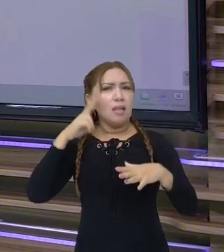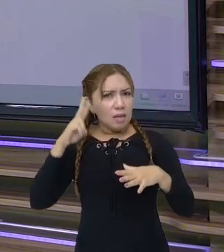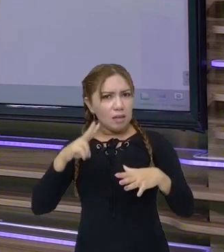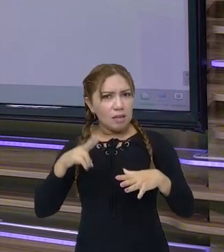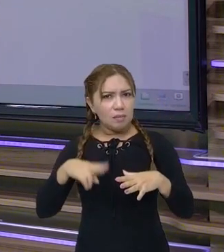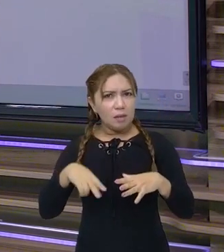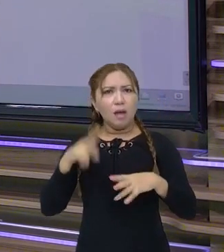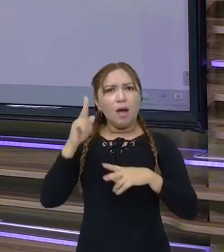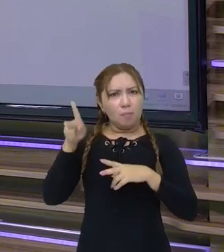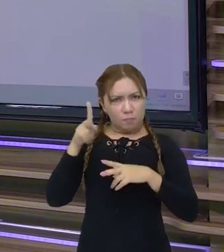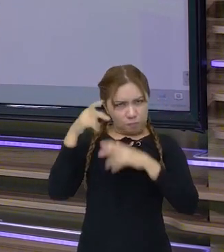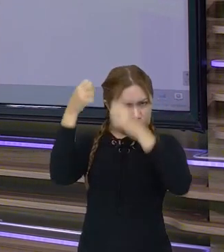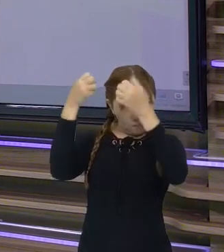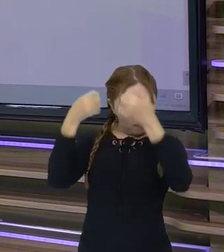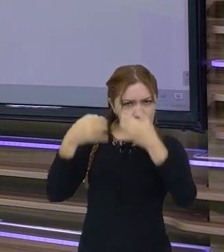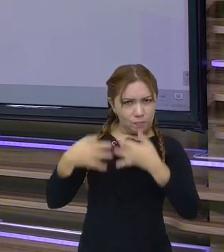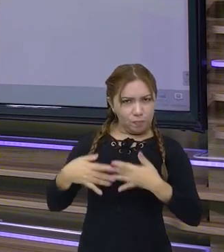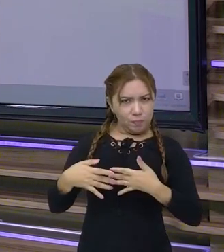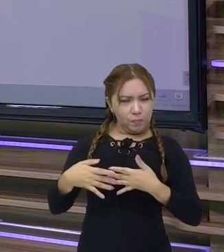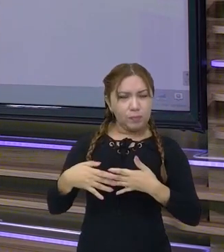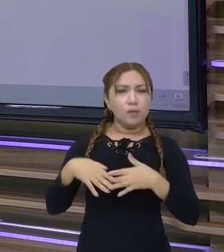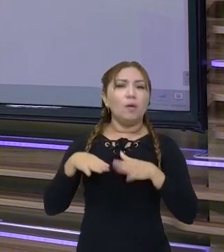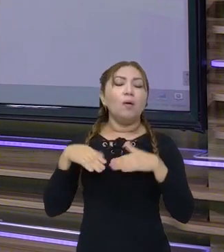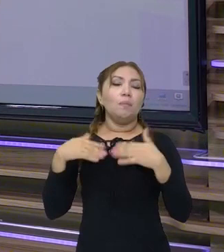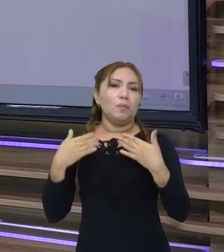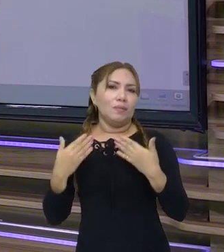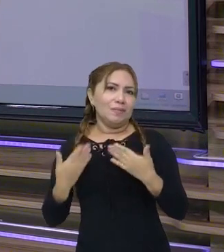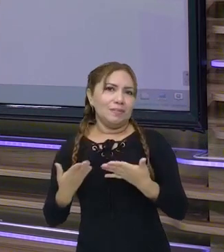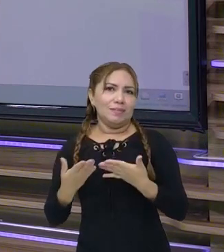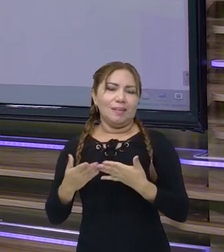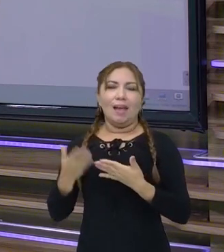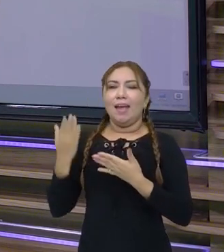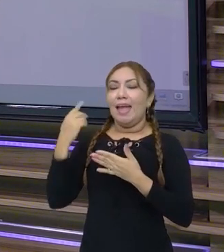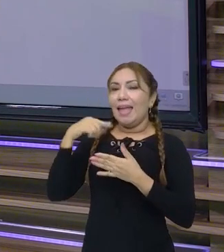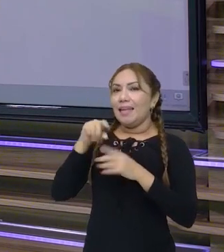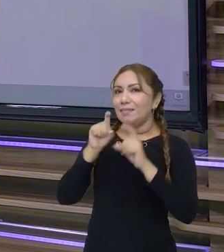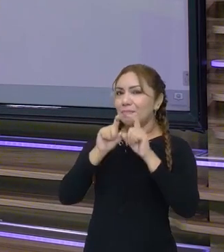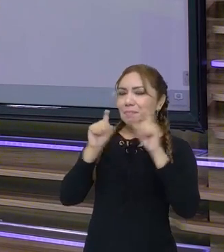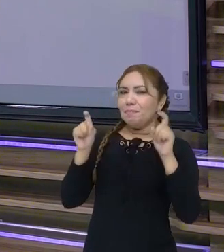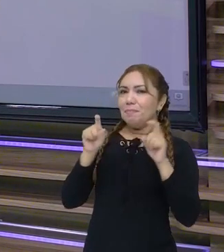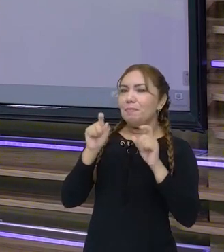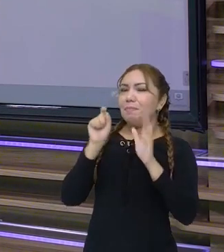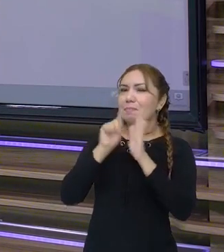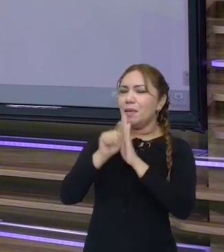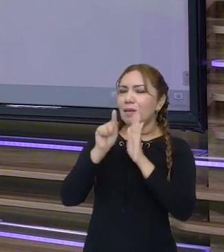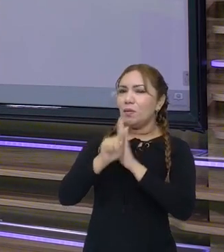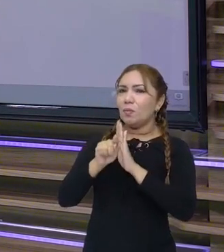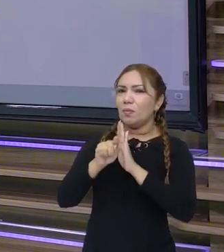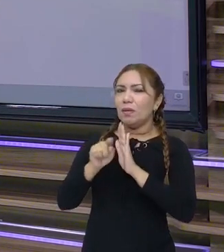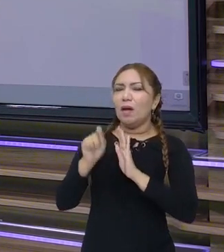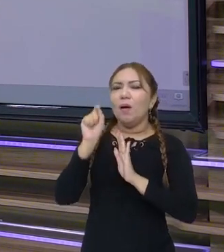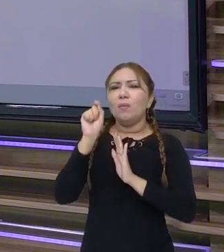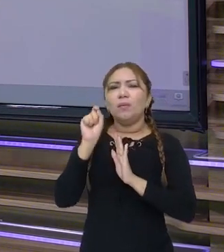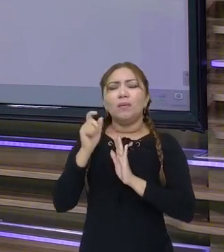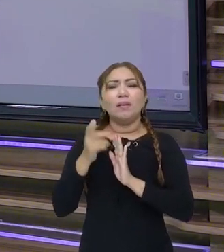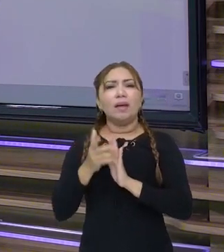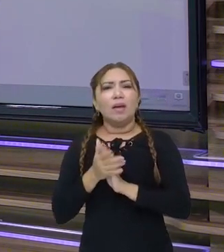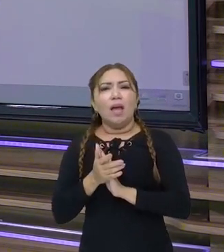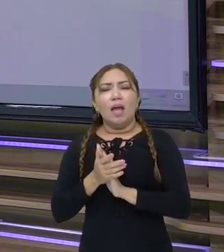falei sobre isso? A charada que está escrita bem aqui, ela fala sobre isso, sobre um texto